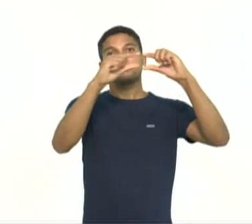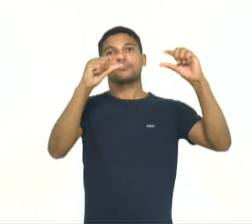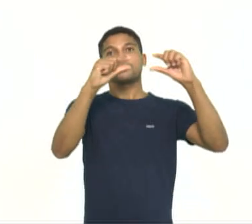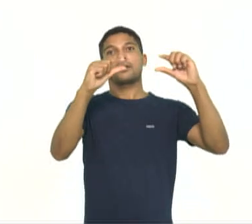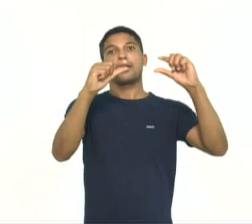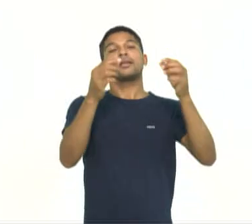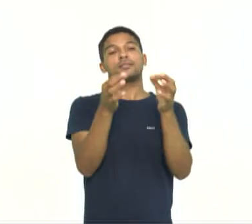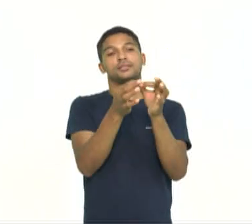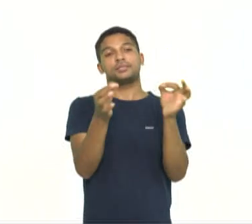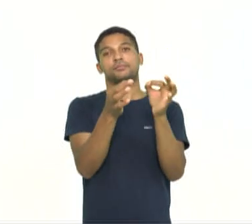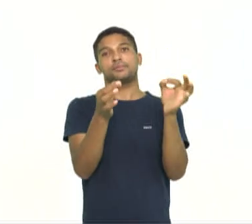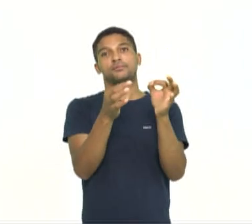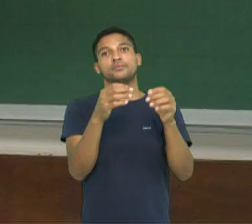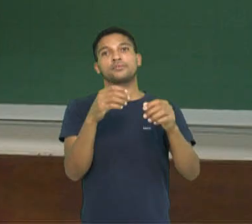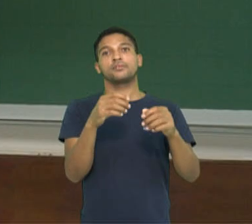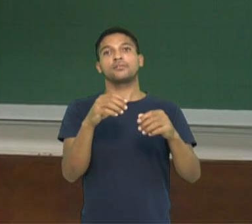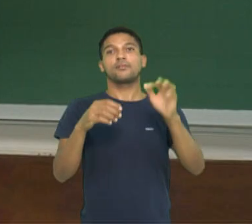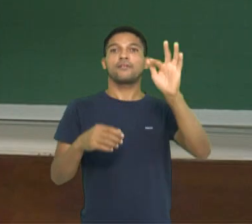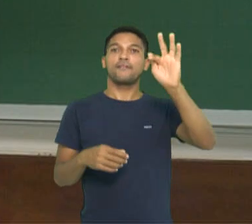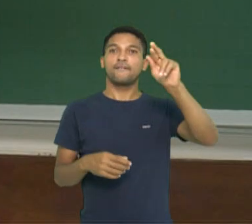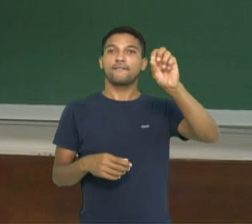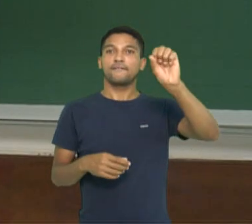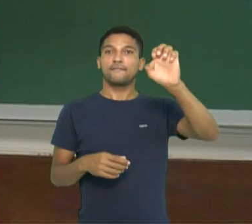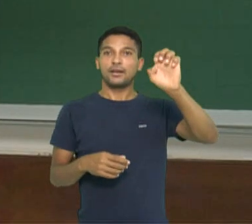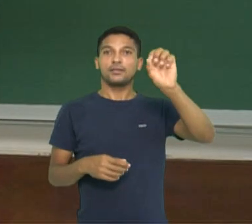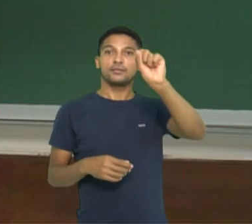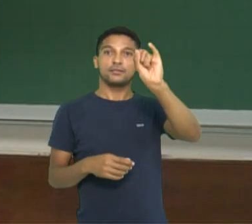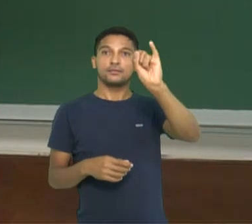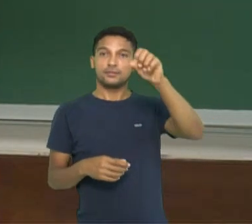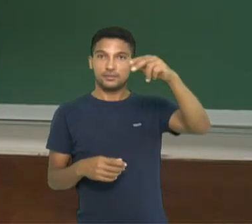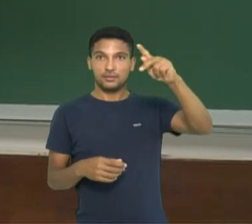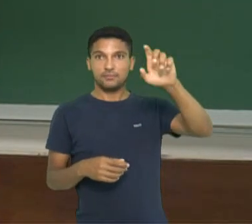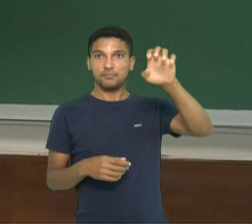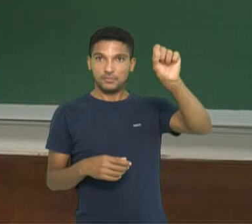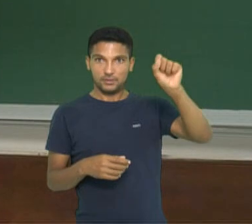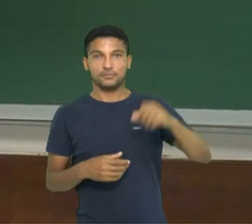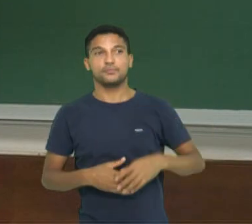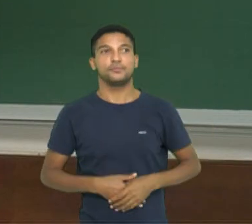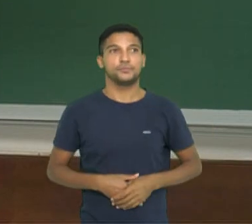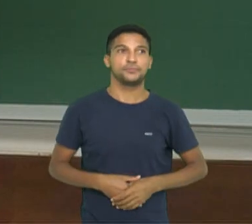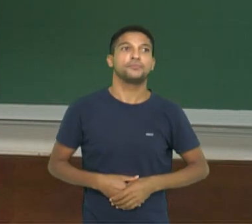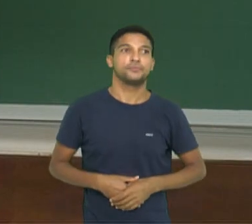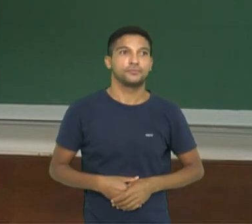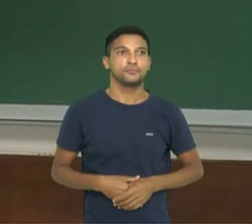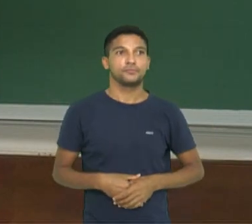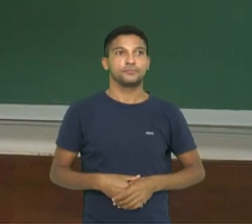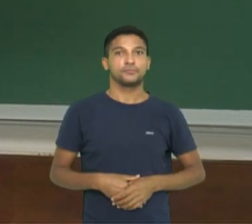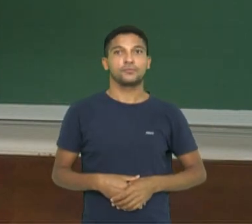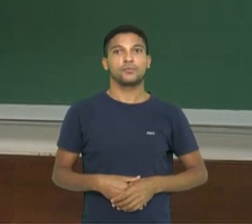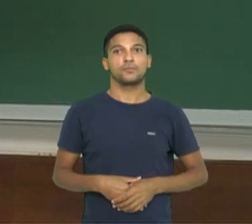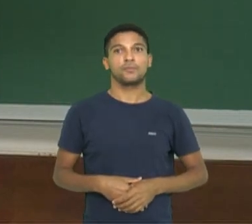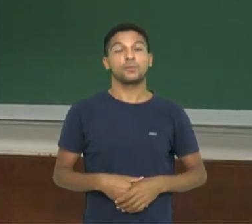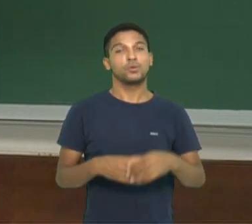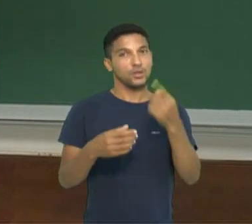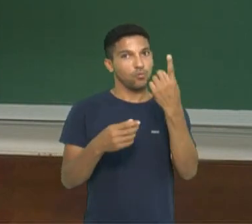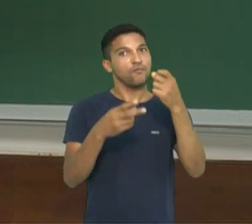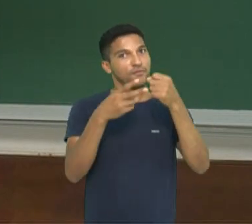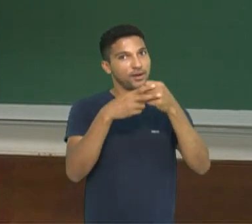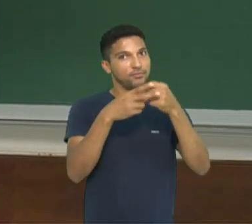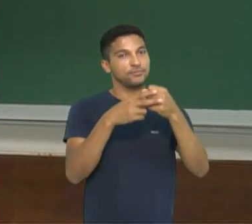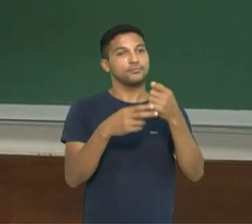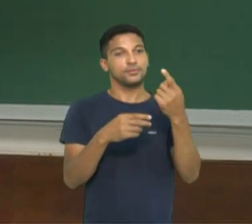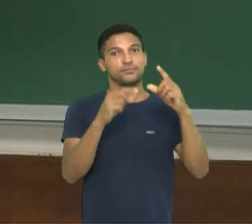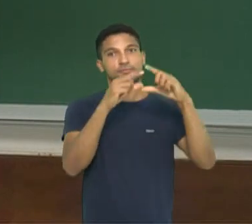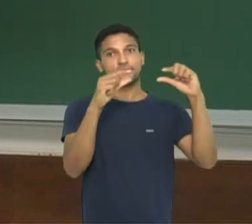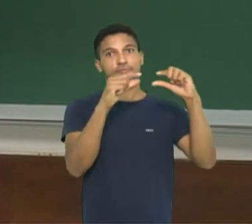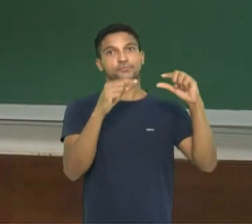período composto, né? Eu tenho a locução verbal no estou comprando e o verbo ir na sequência, portanto, é um período composto. E já me